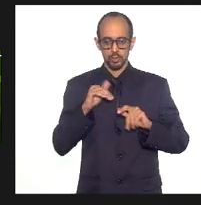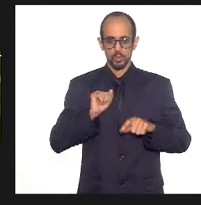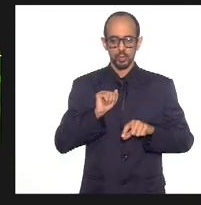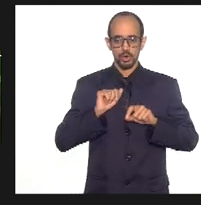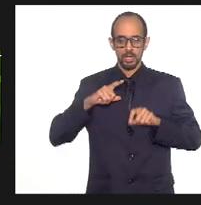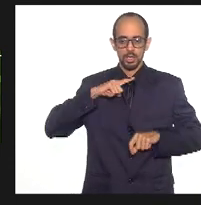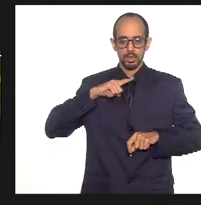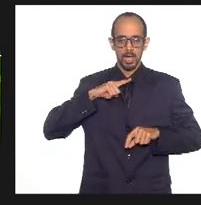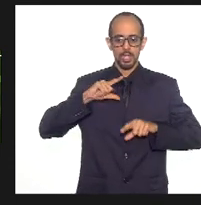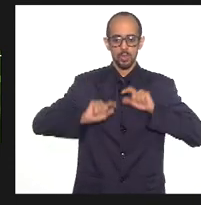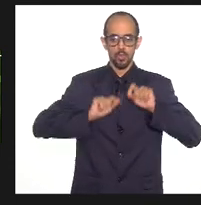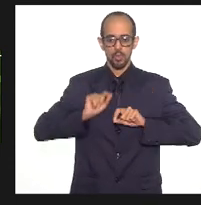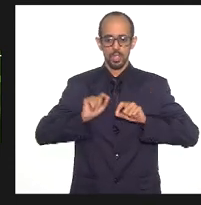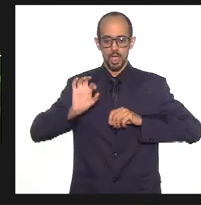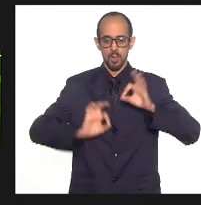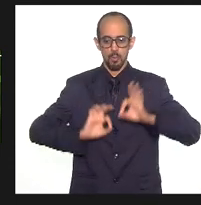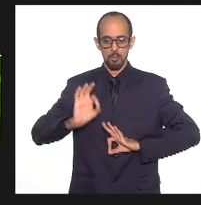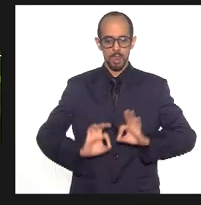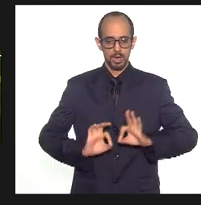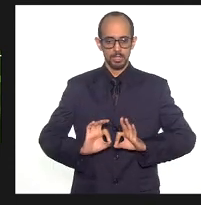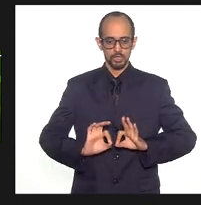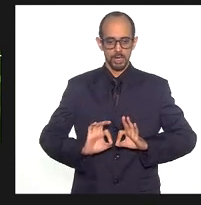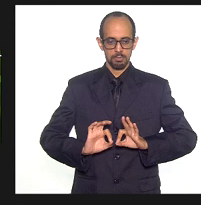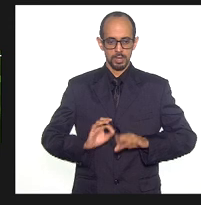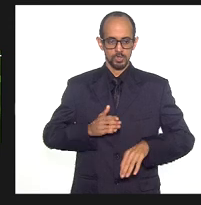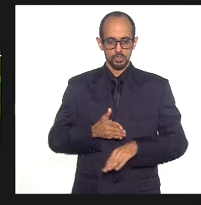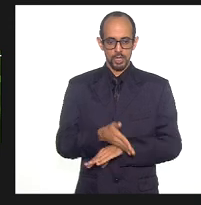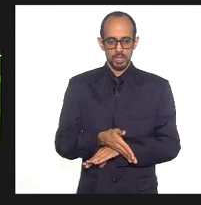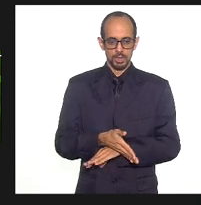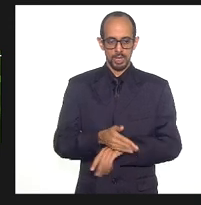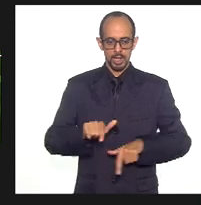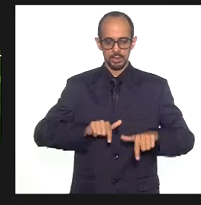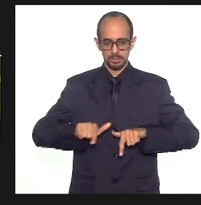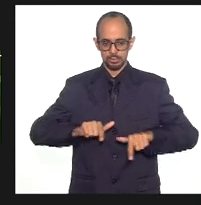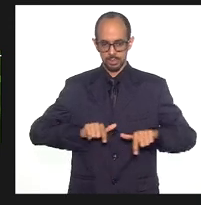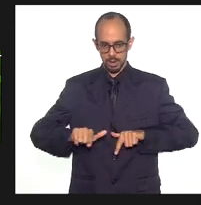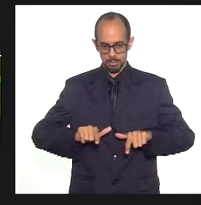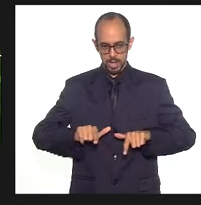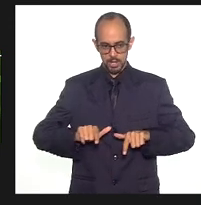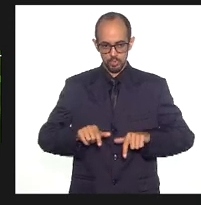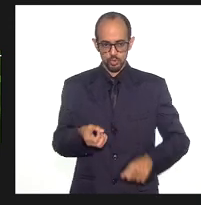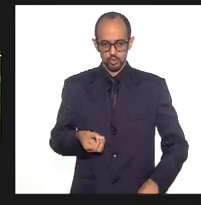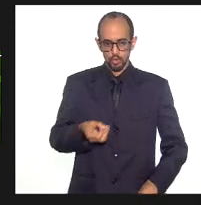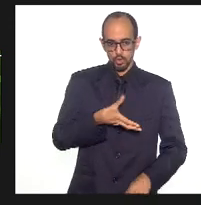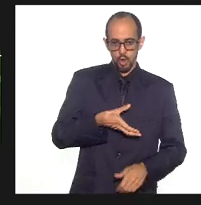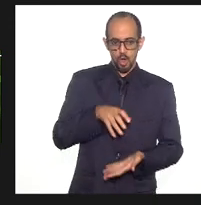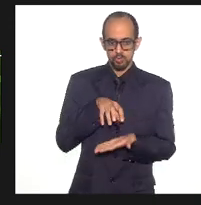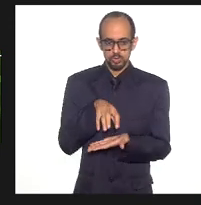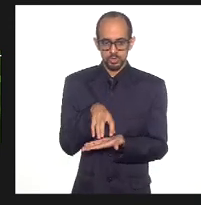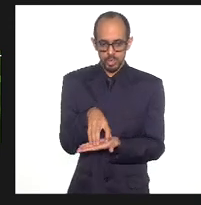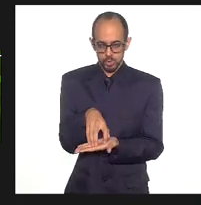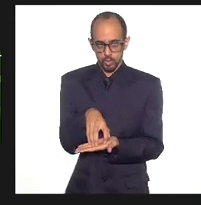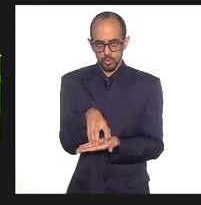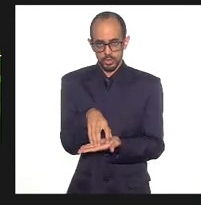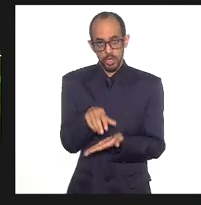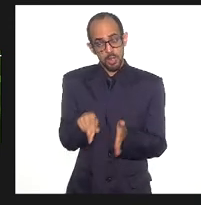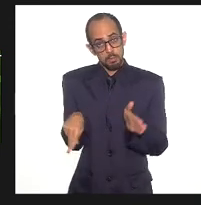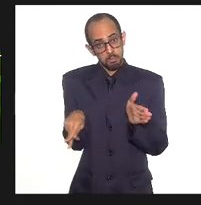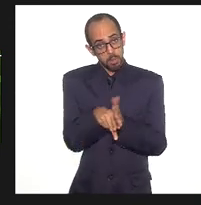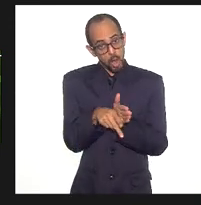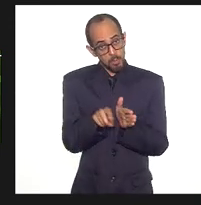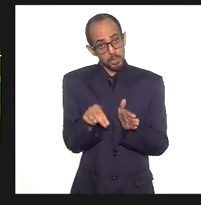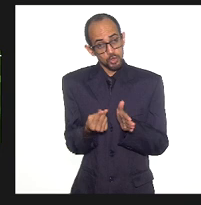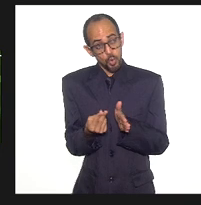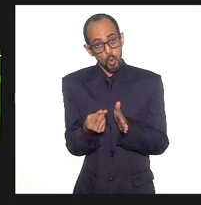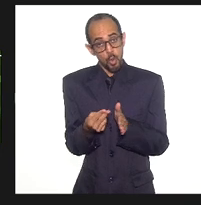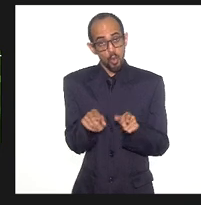o planejamento de entrada em operação de novas unidades, sejam elas próprias ou unidades